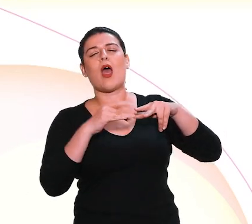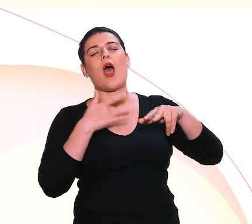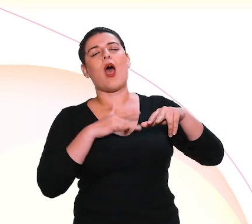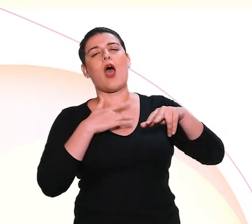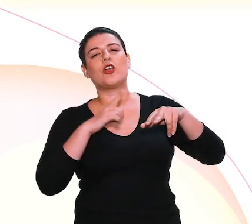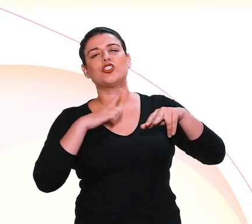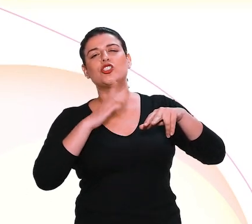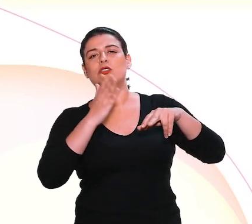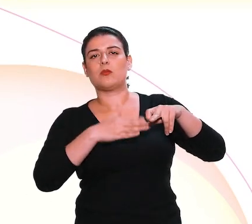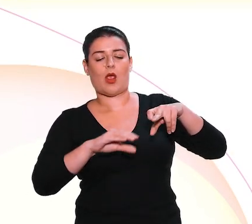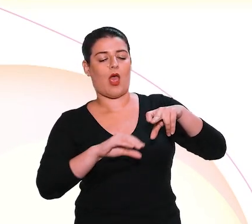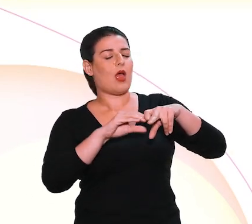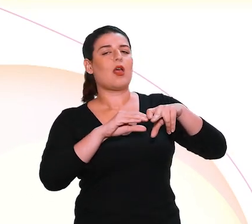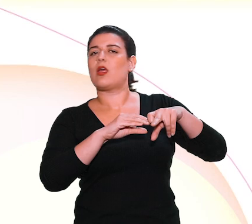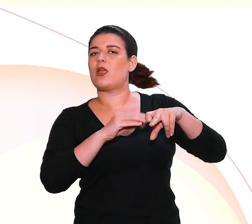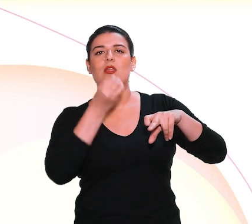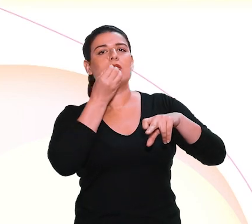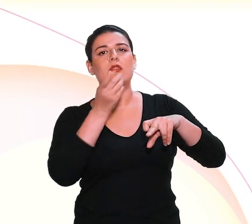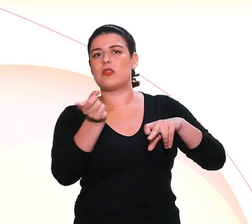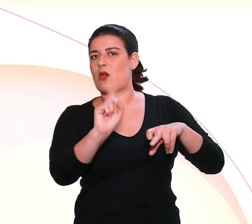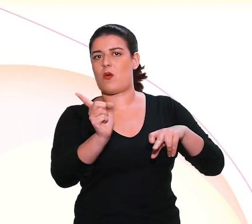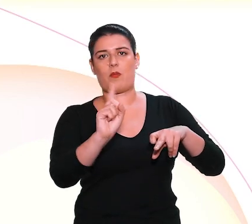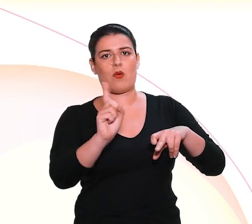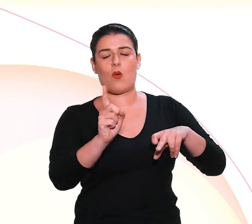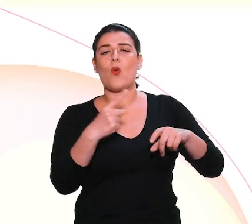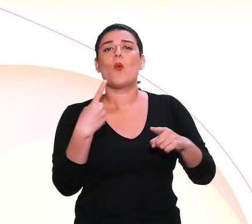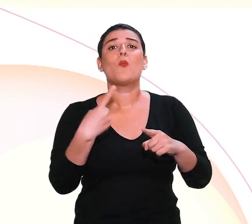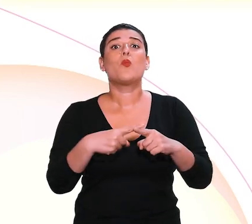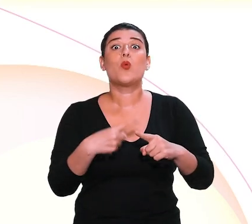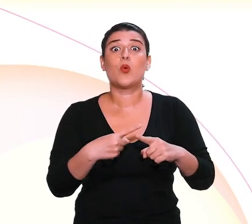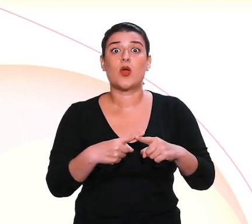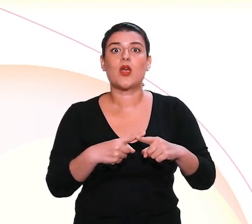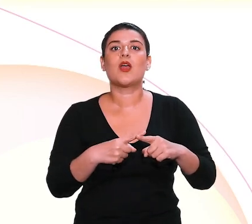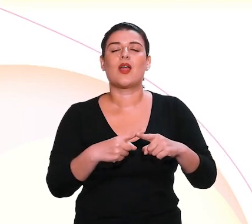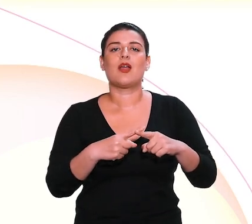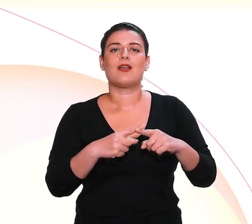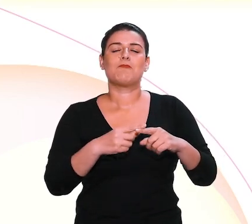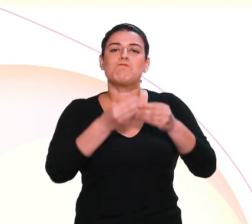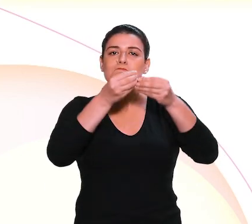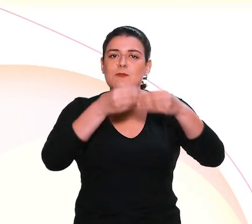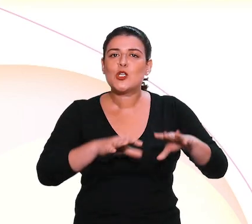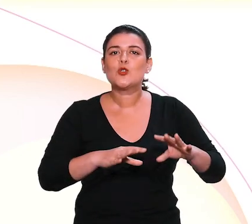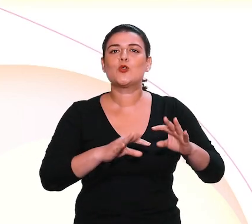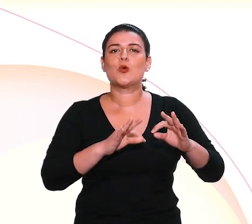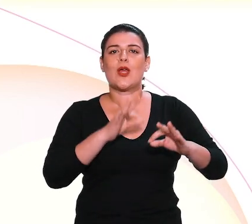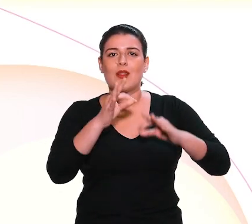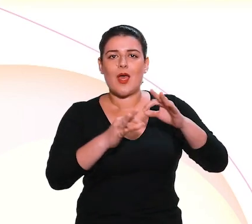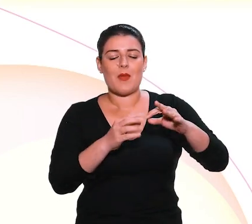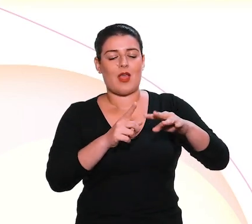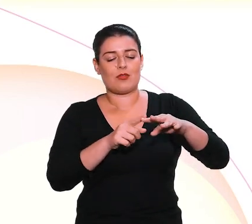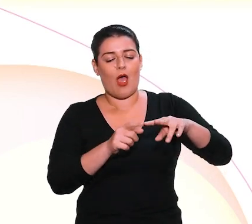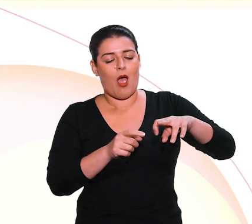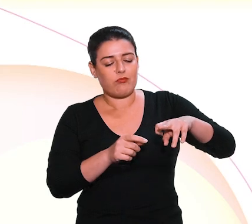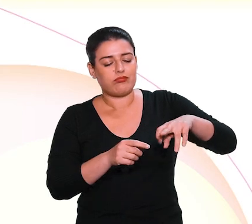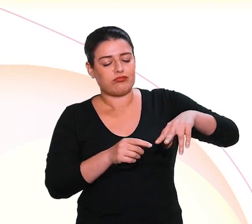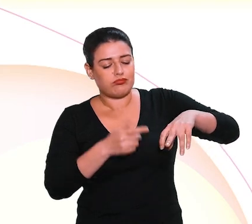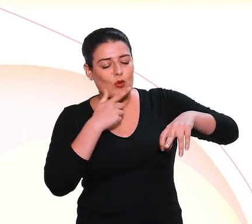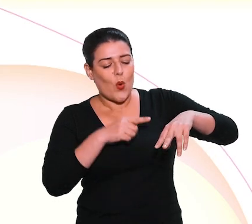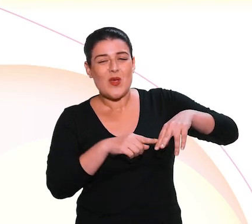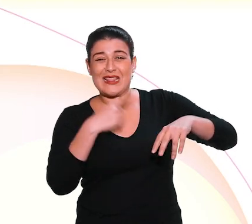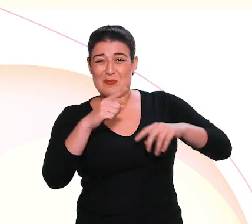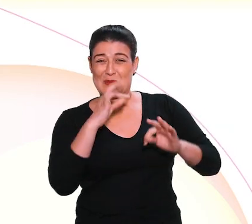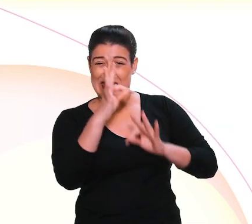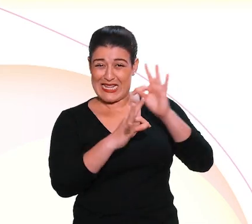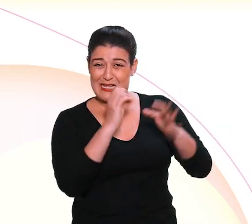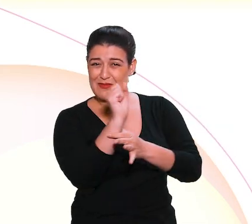uma amputação. Essa é a pior coisa que ele pode fazer, porque ele vai favorecer o encurtamento em flexão. E depois, para